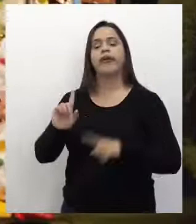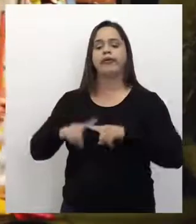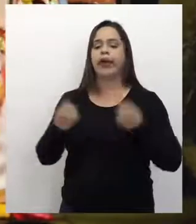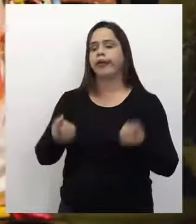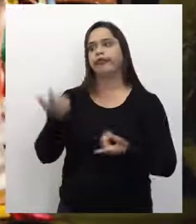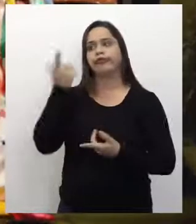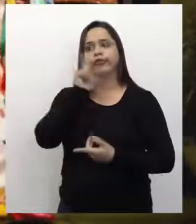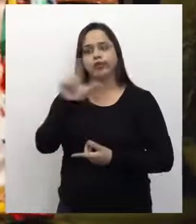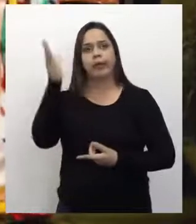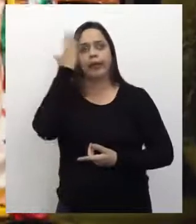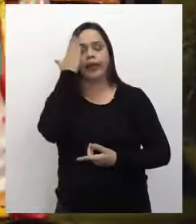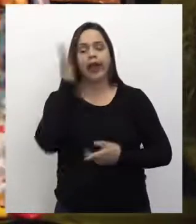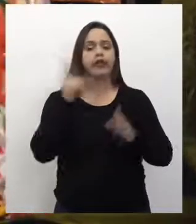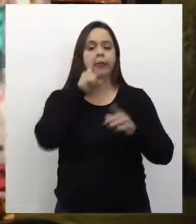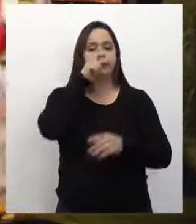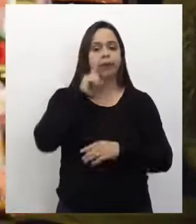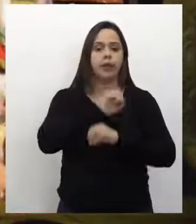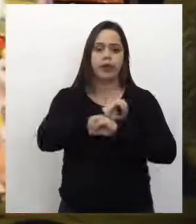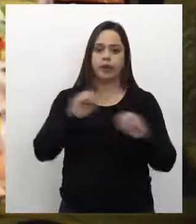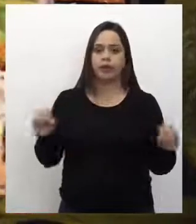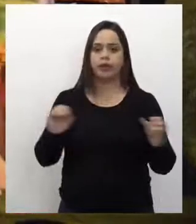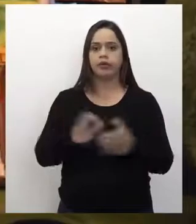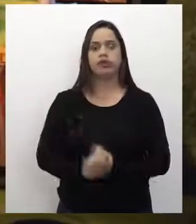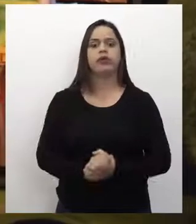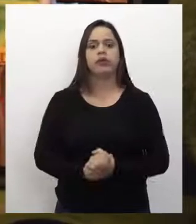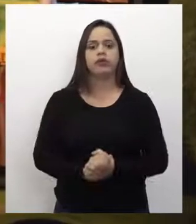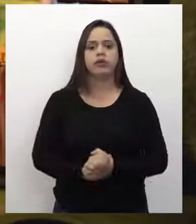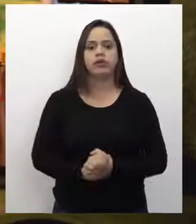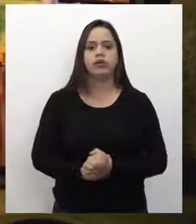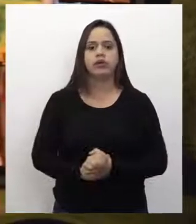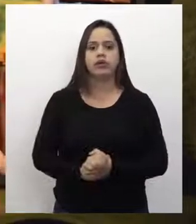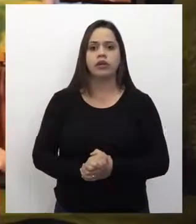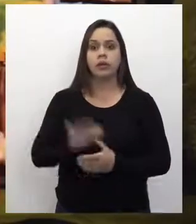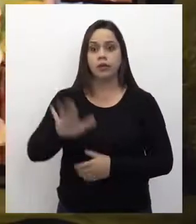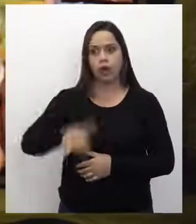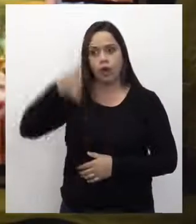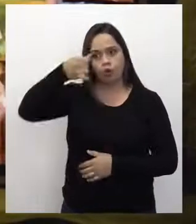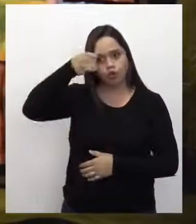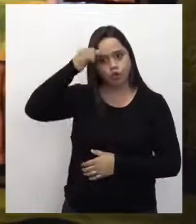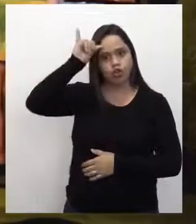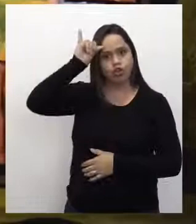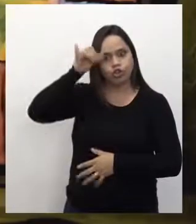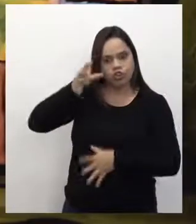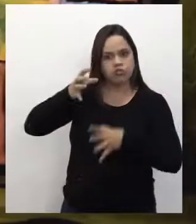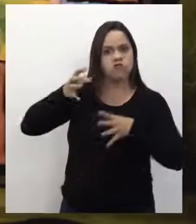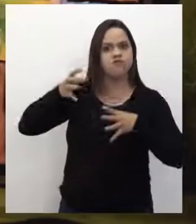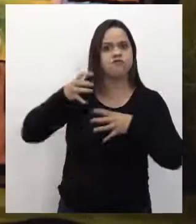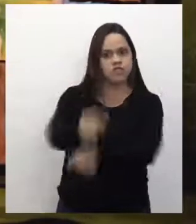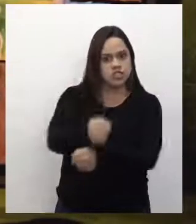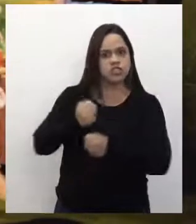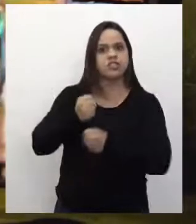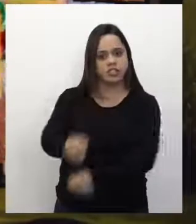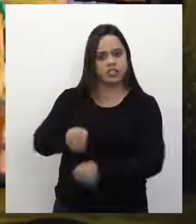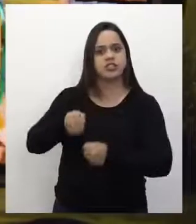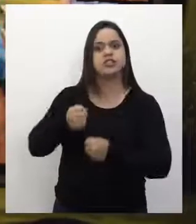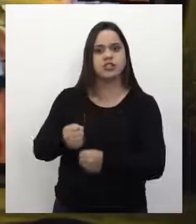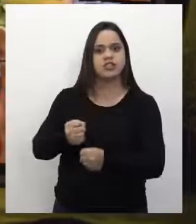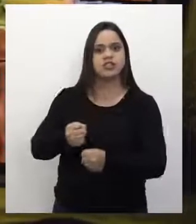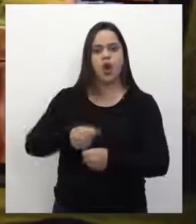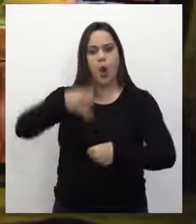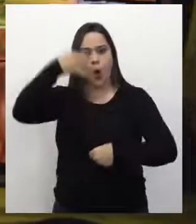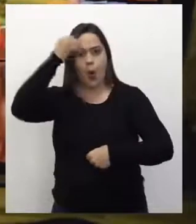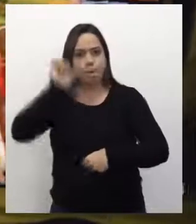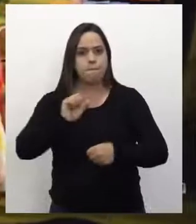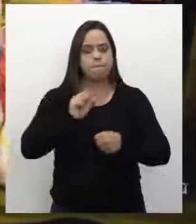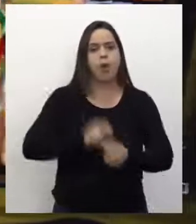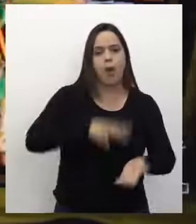quis saber do perigo. Pegou o chifre do bicho de forma bem violenta. O boi pulava de